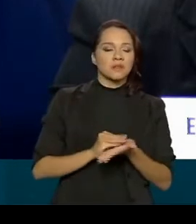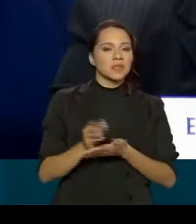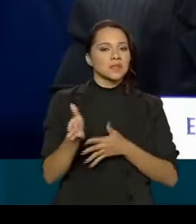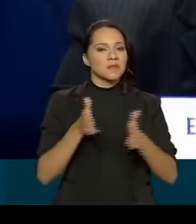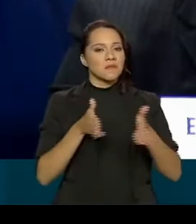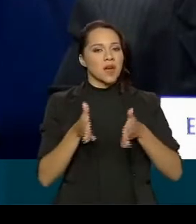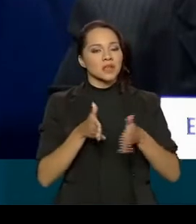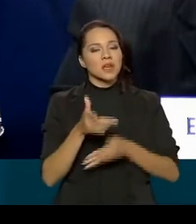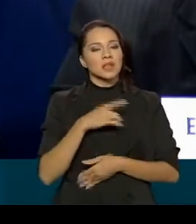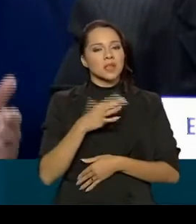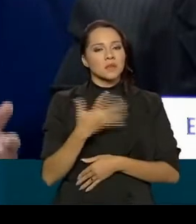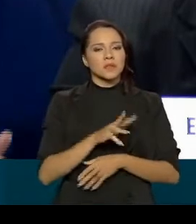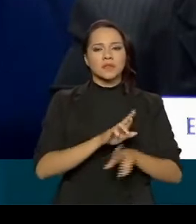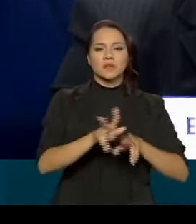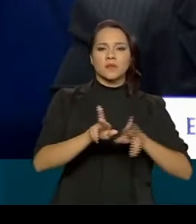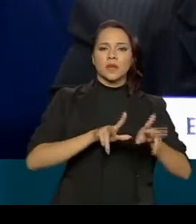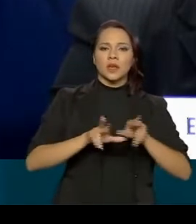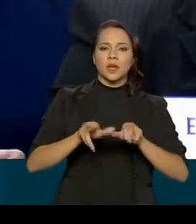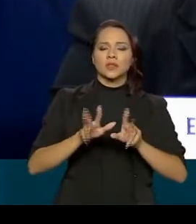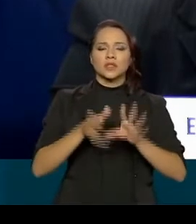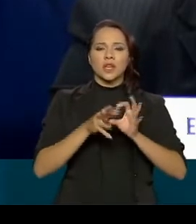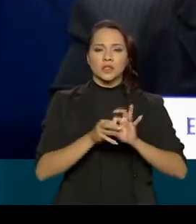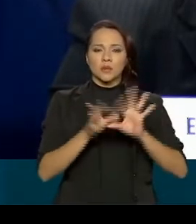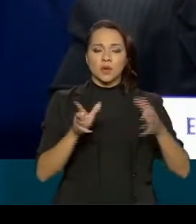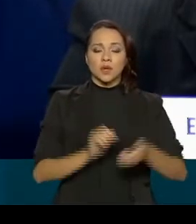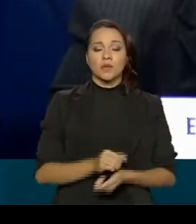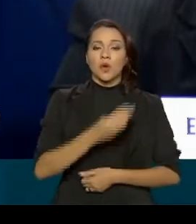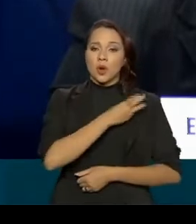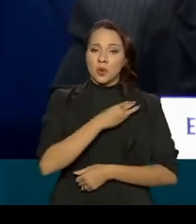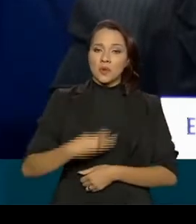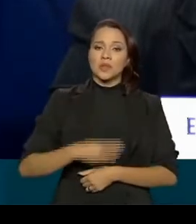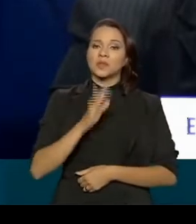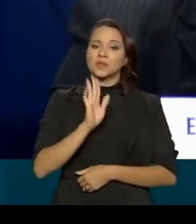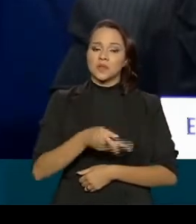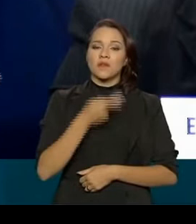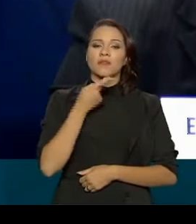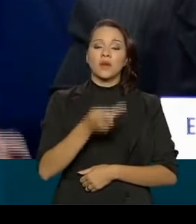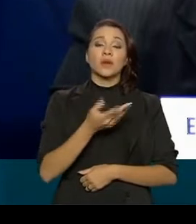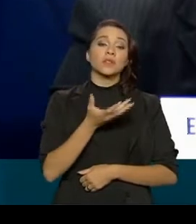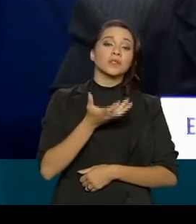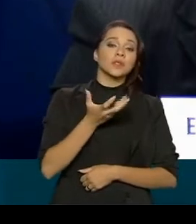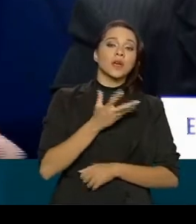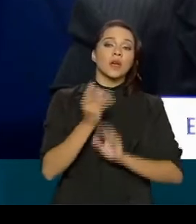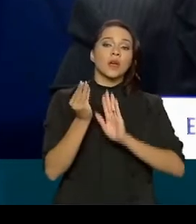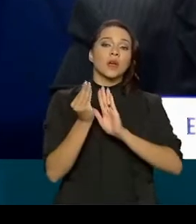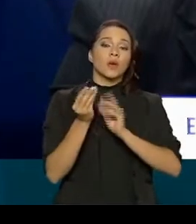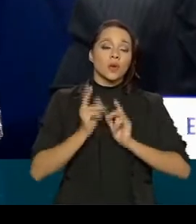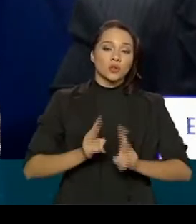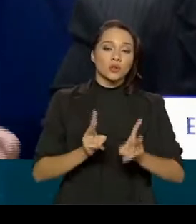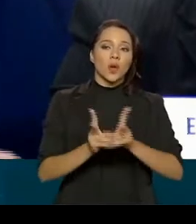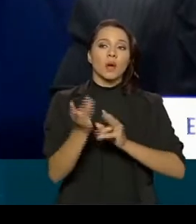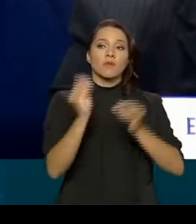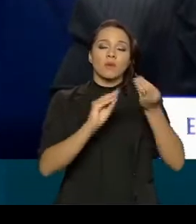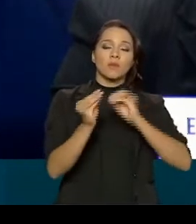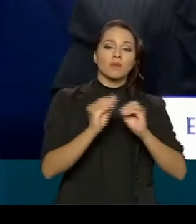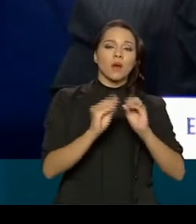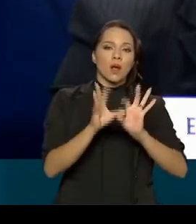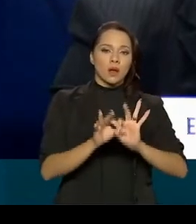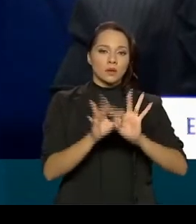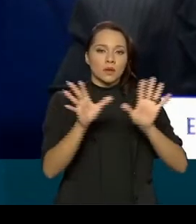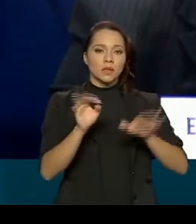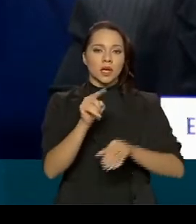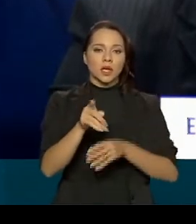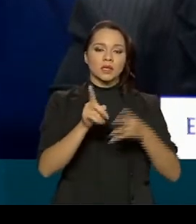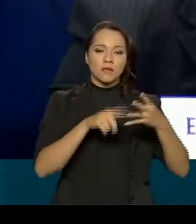faixa, nós tínhamos várias faixas disponíveis, inclusive o ministro já mencionou que nós pretendemos continuar colocando à disposição